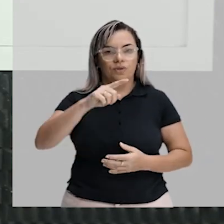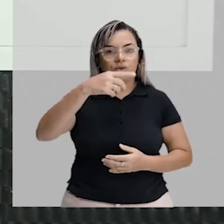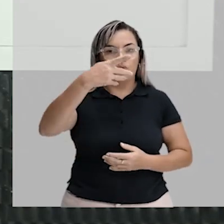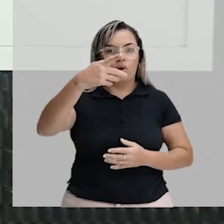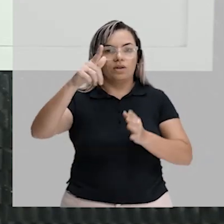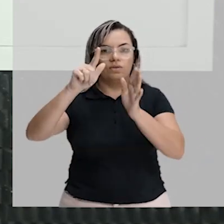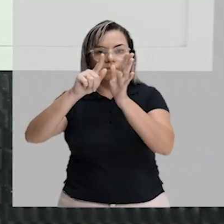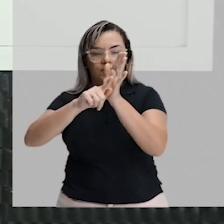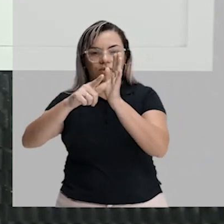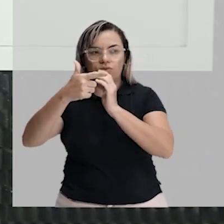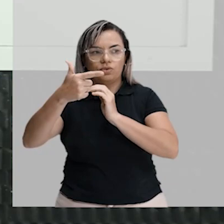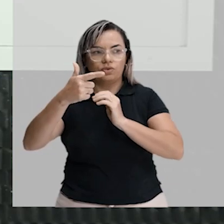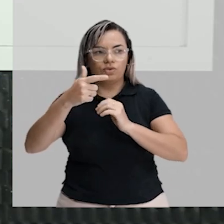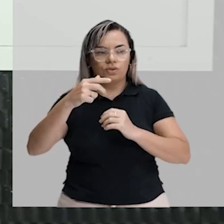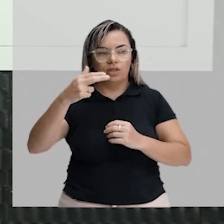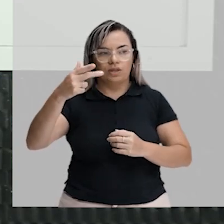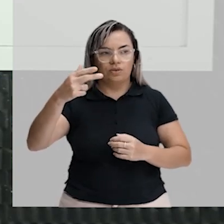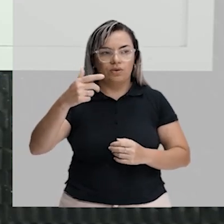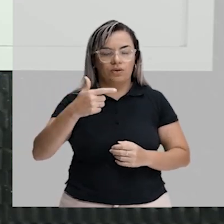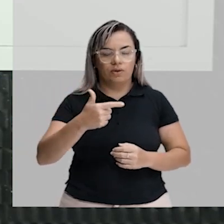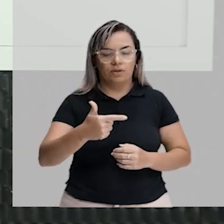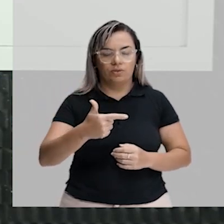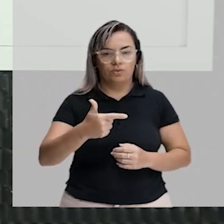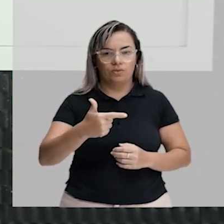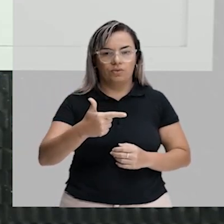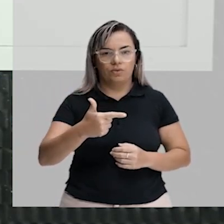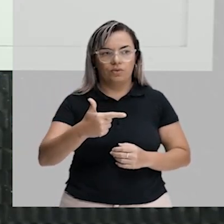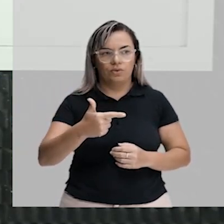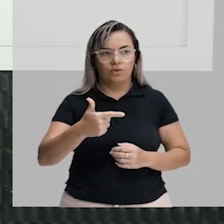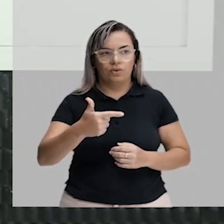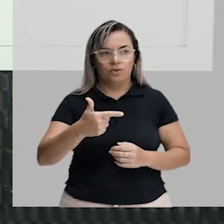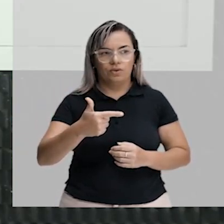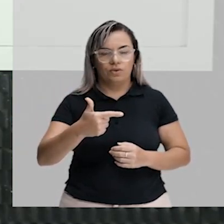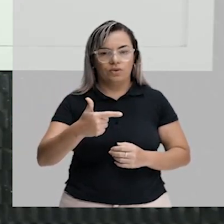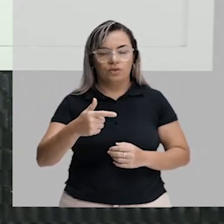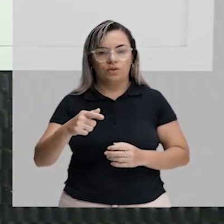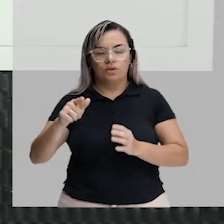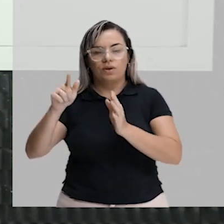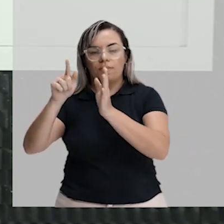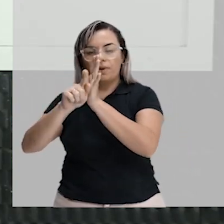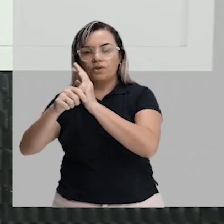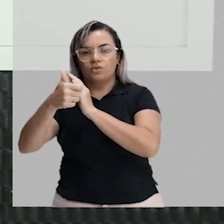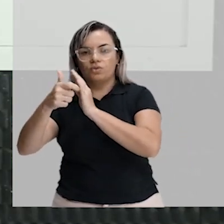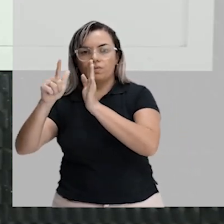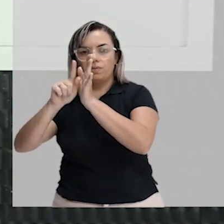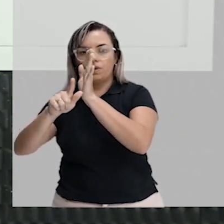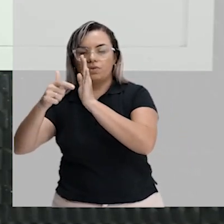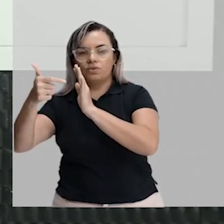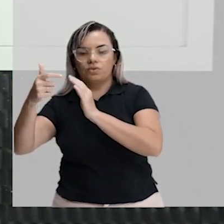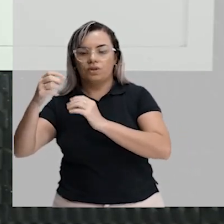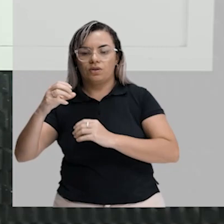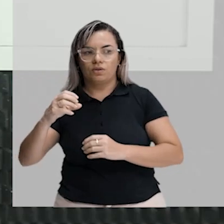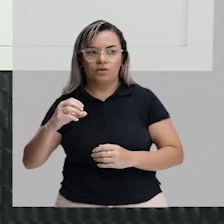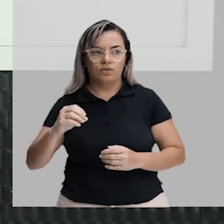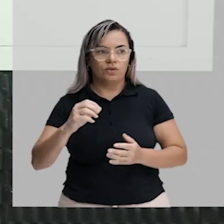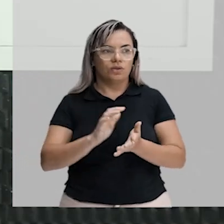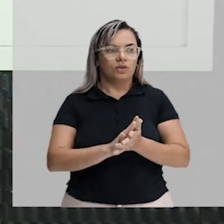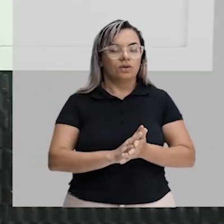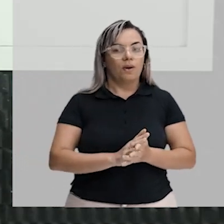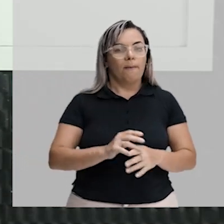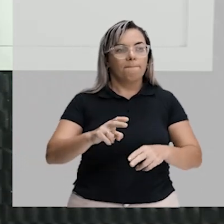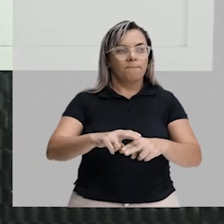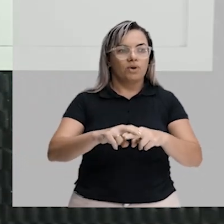dá 2, 2 menos 1 dá 1, 1 menos 1 dá 0, turminha. Então, veja que o